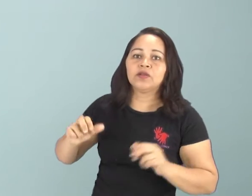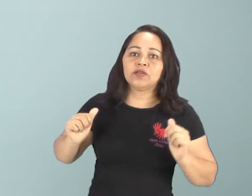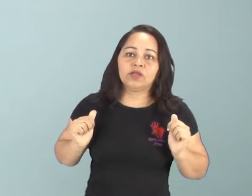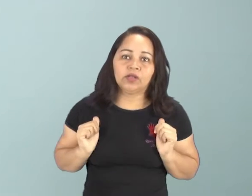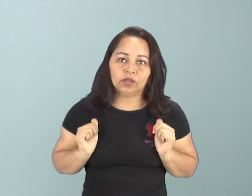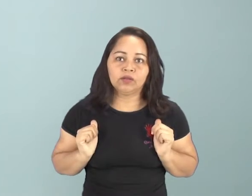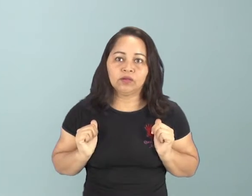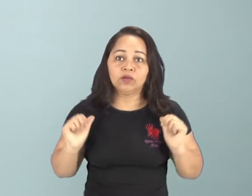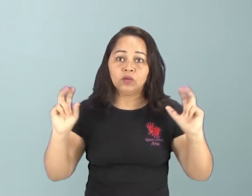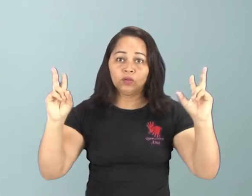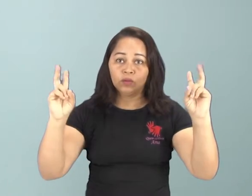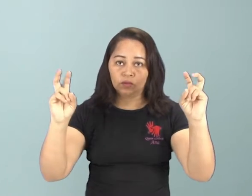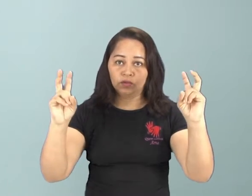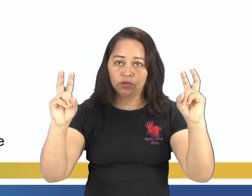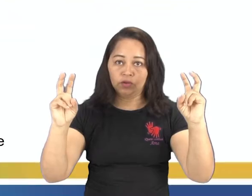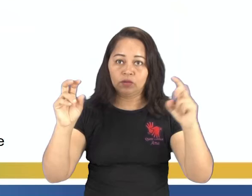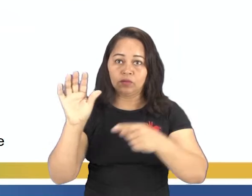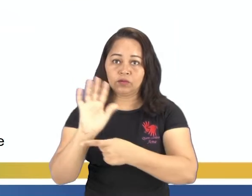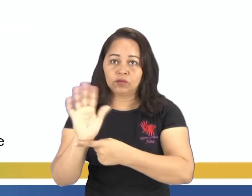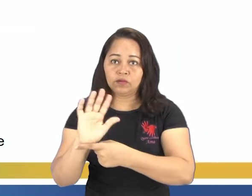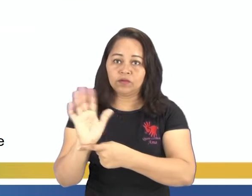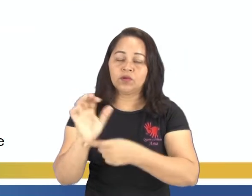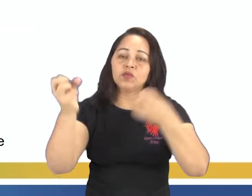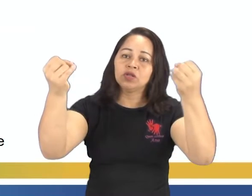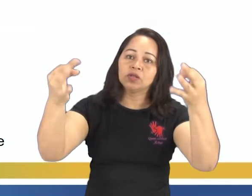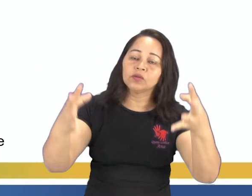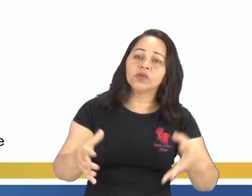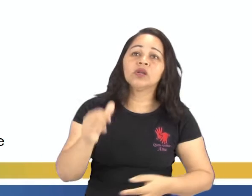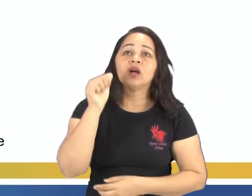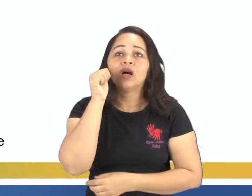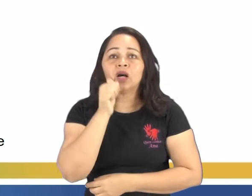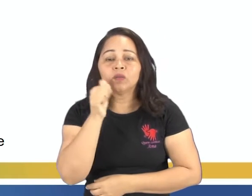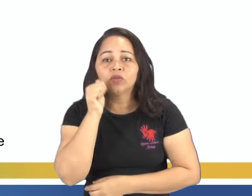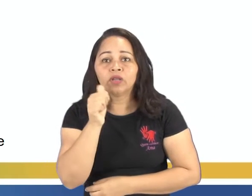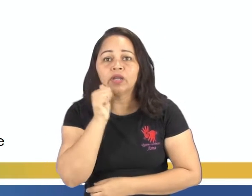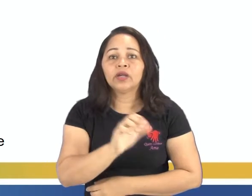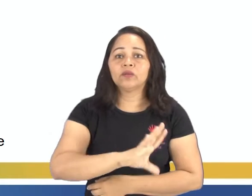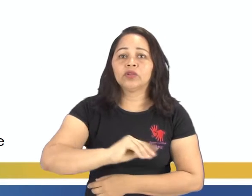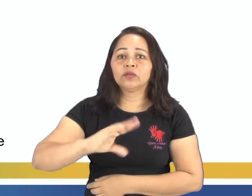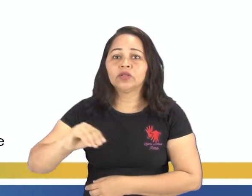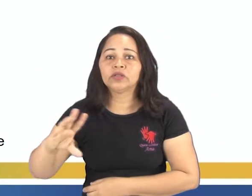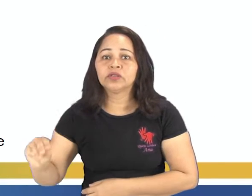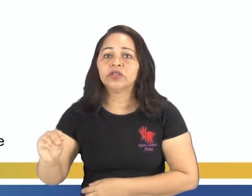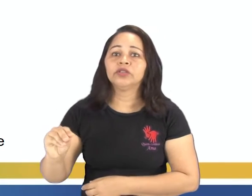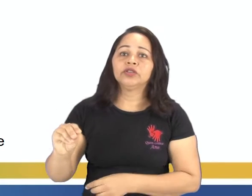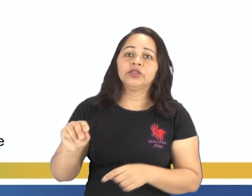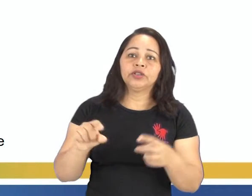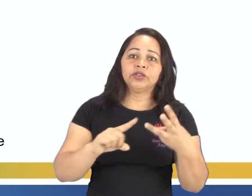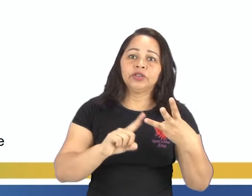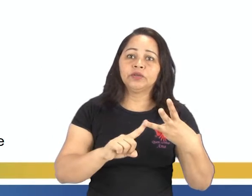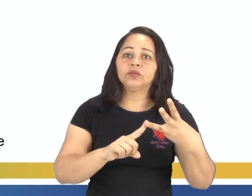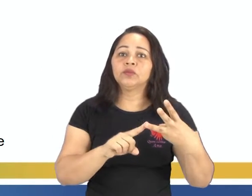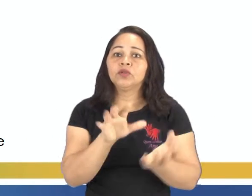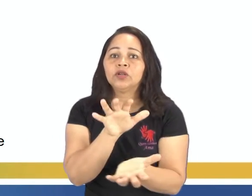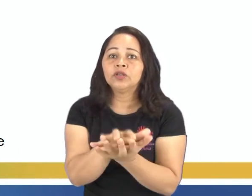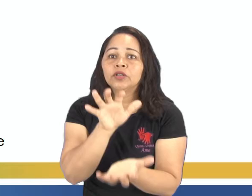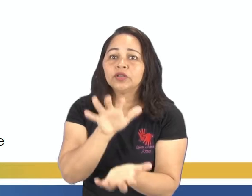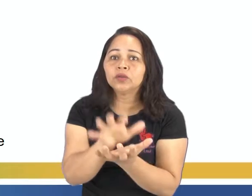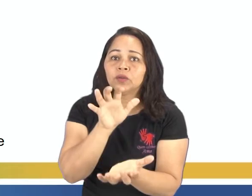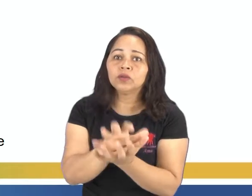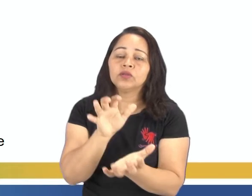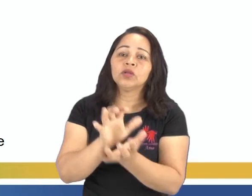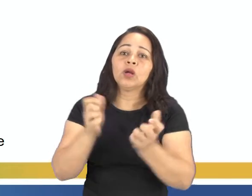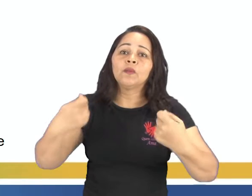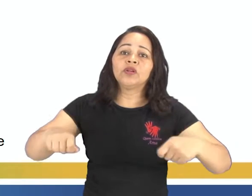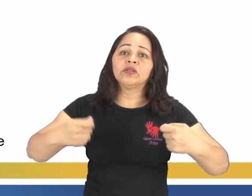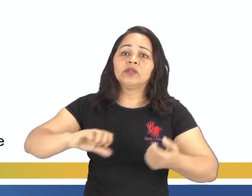2 longas. O filme conta a jornada de uma mulher, um adolescente e um idoso, ou seja, pessoas que precisam